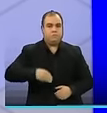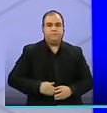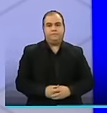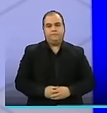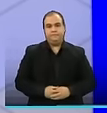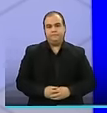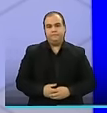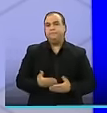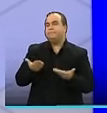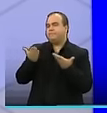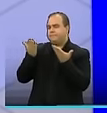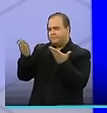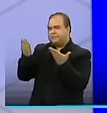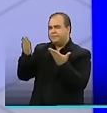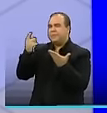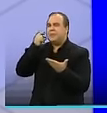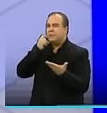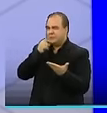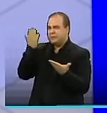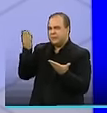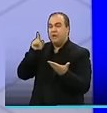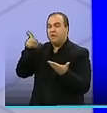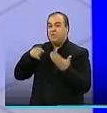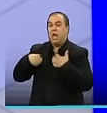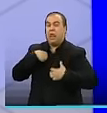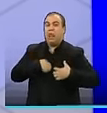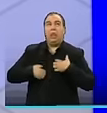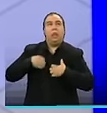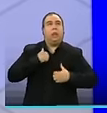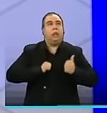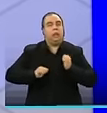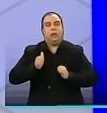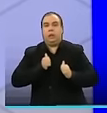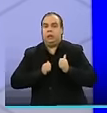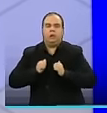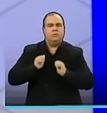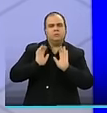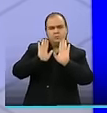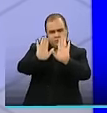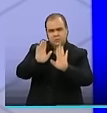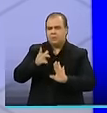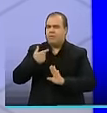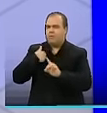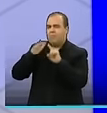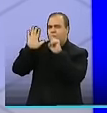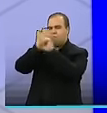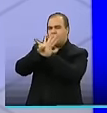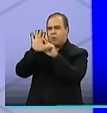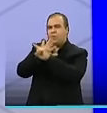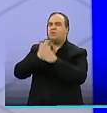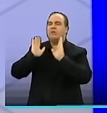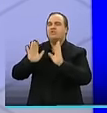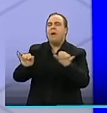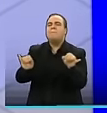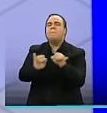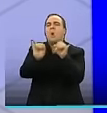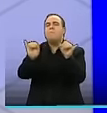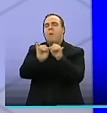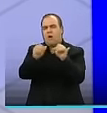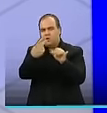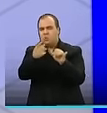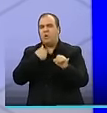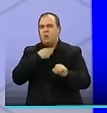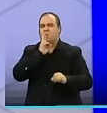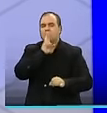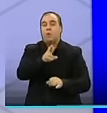Bananinha. Tá desesperado que a campanha dele desintegrou. Eu quero te fazer uma pergunta e já te respondo essa baboseira que você falou.